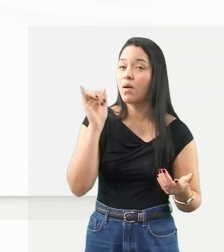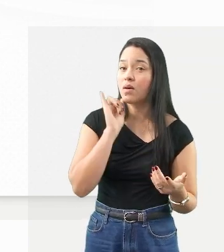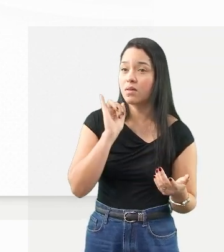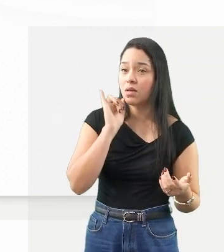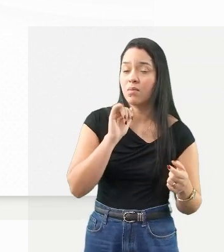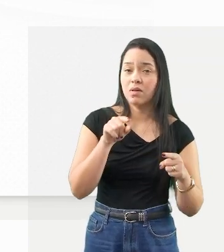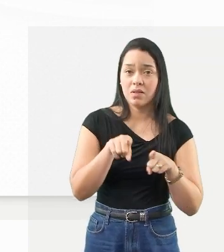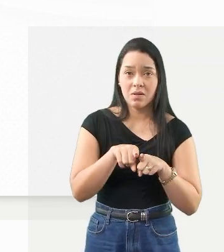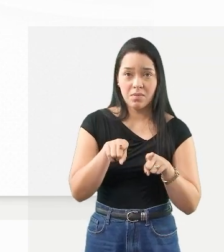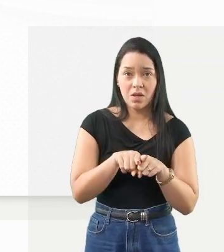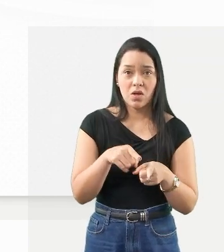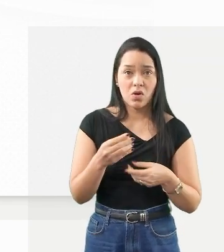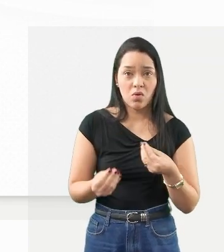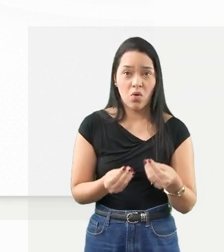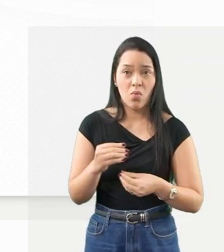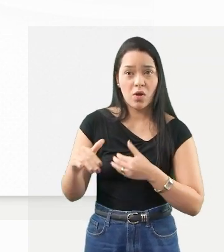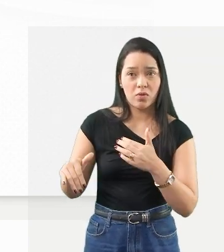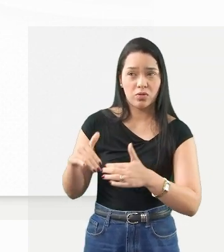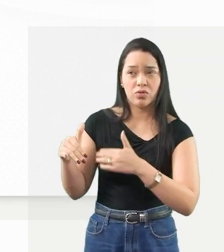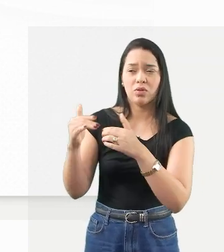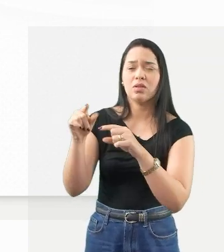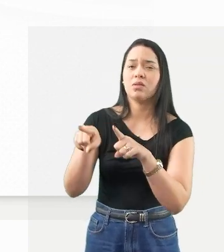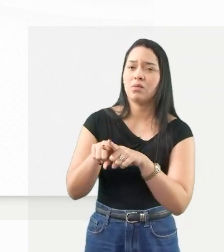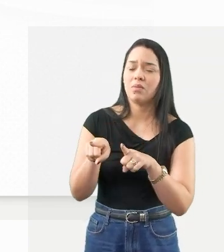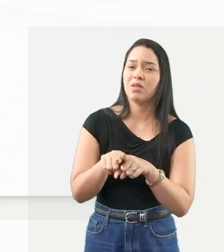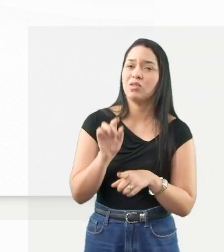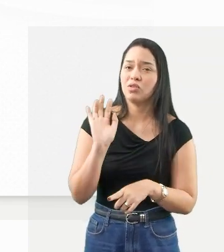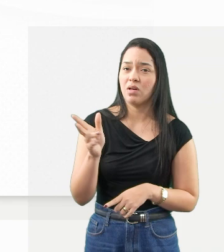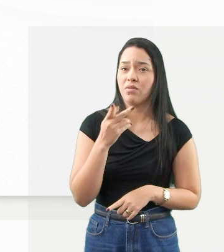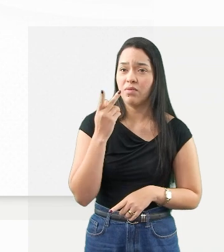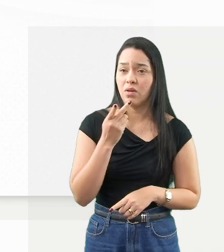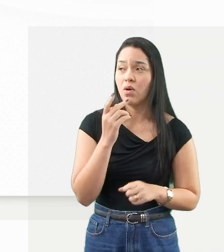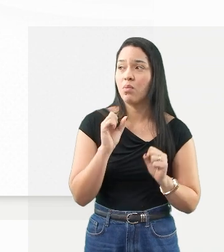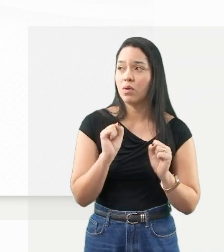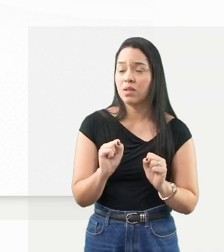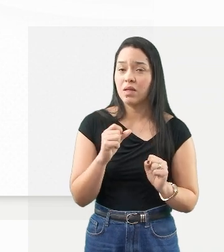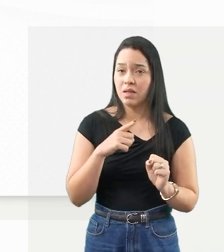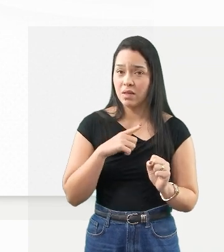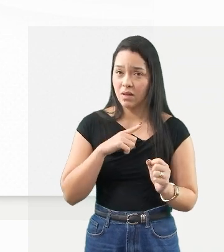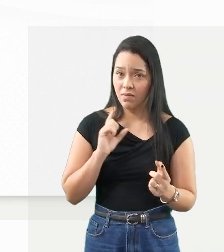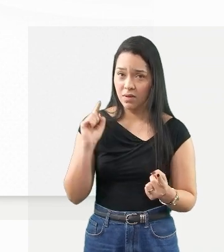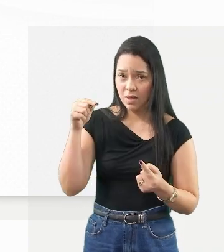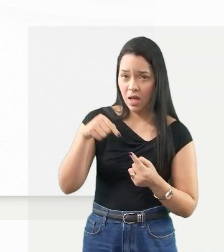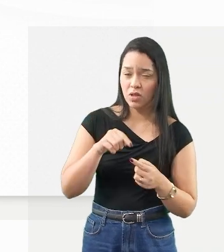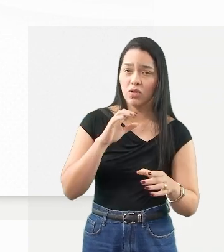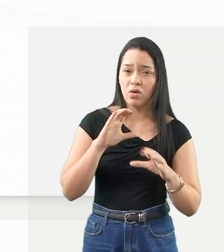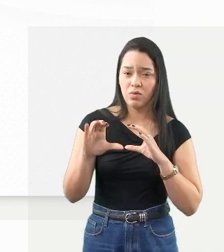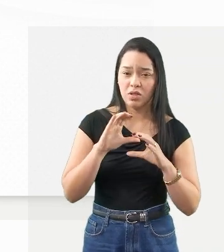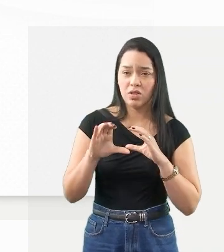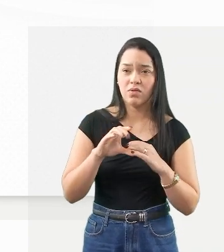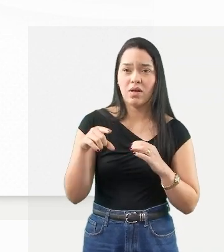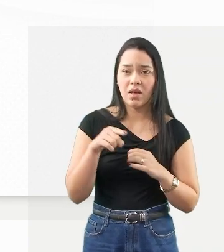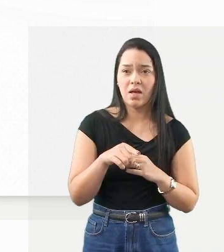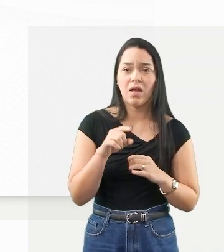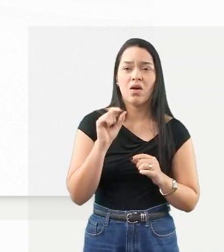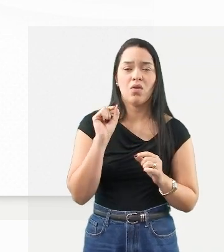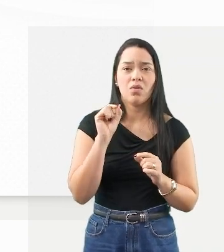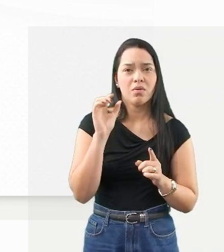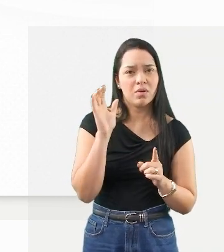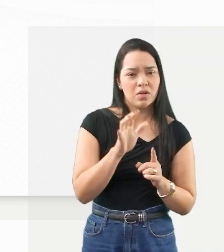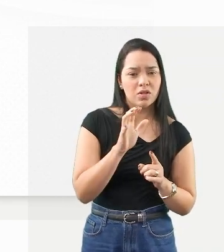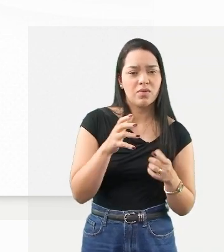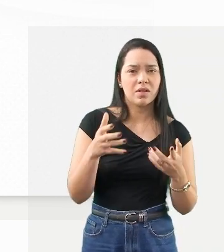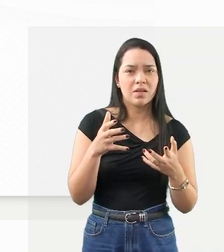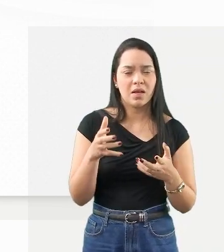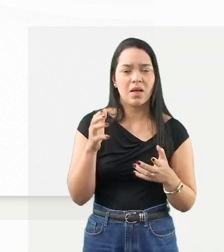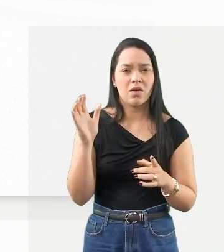E a forma como é construída, aqueles elementos que a gente já falou, para conseguir a finalidade comunicativa, que esse aqui é persuasivo, né? Ele quer convencer